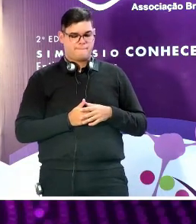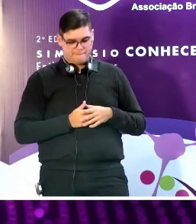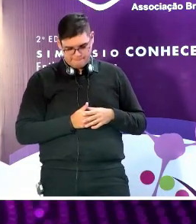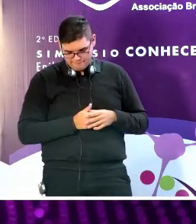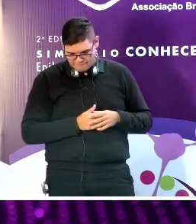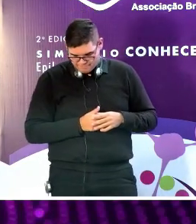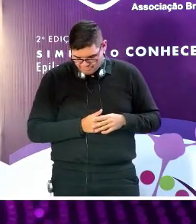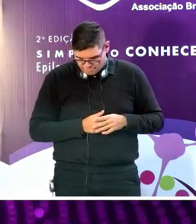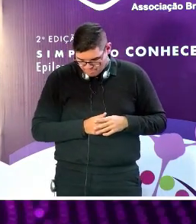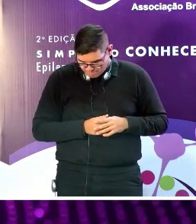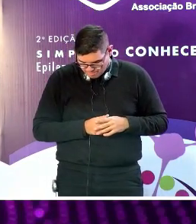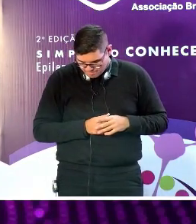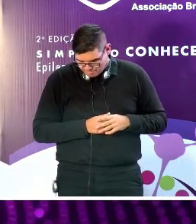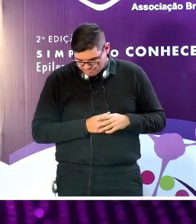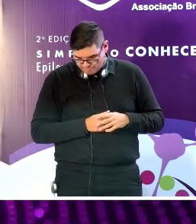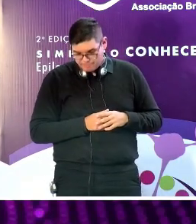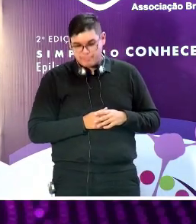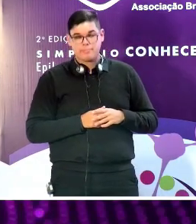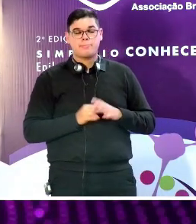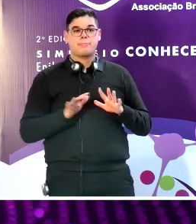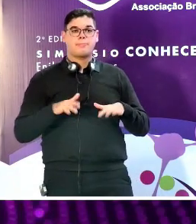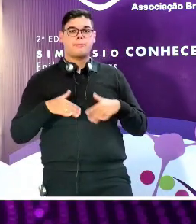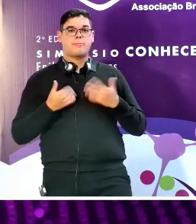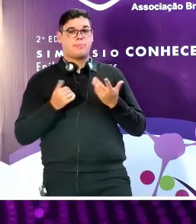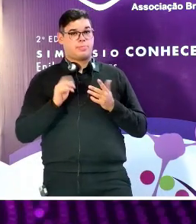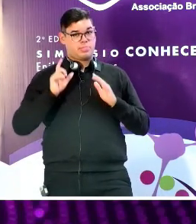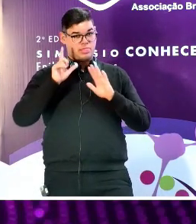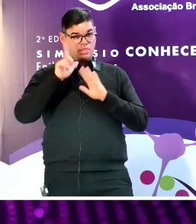E, em seguida,